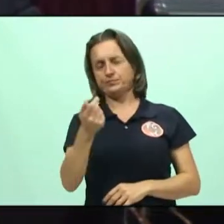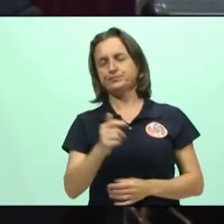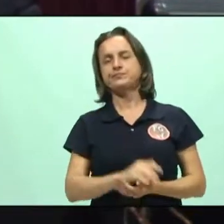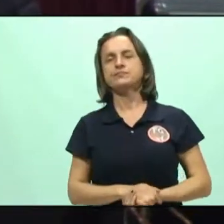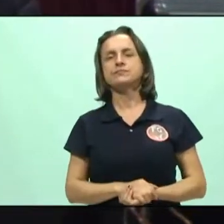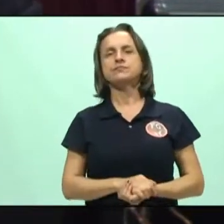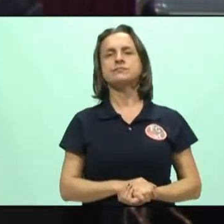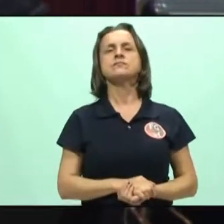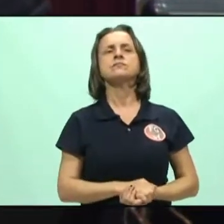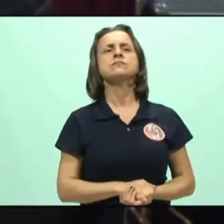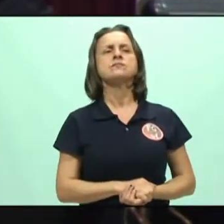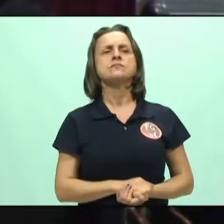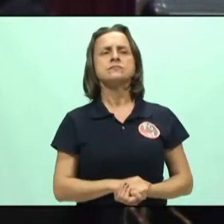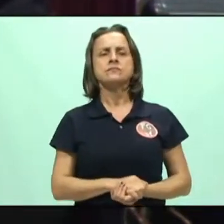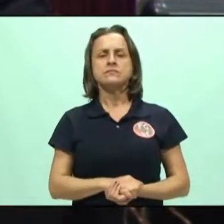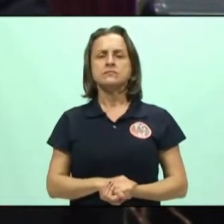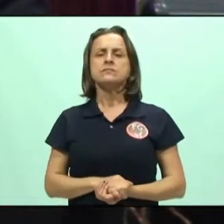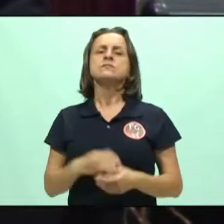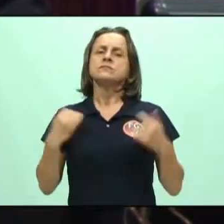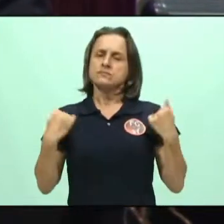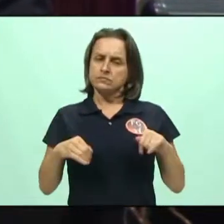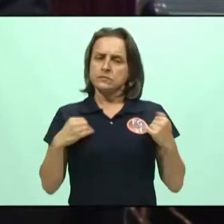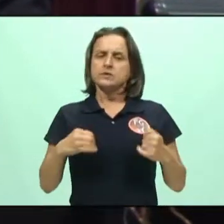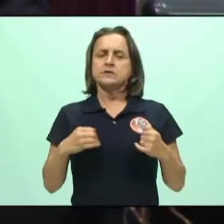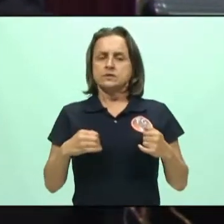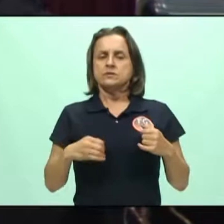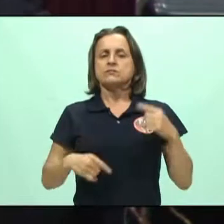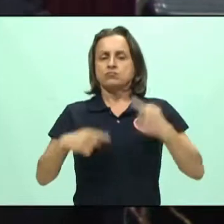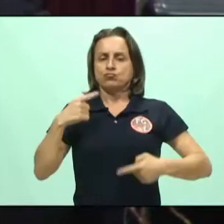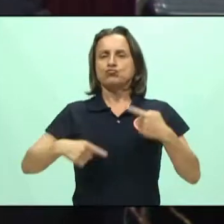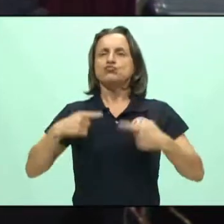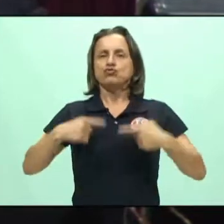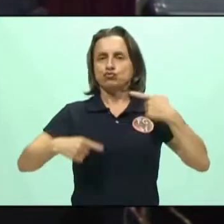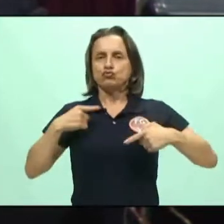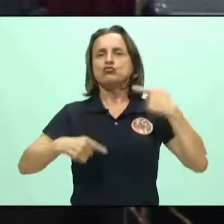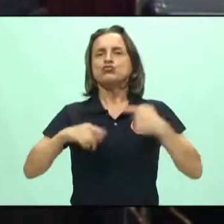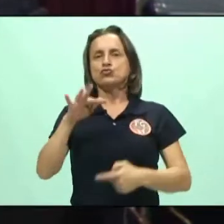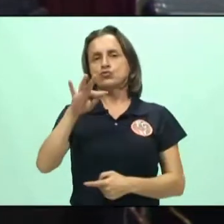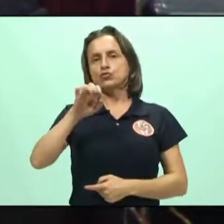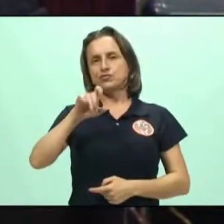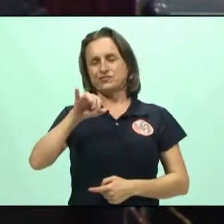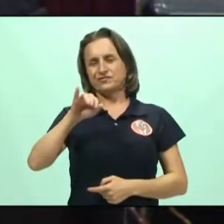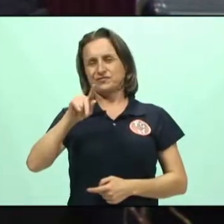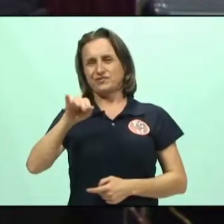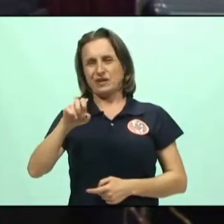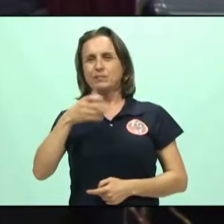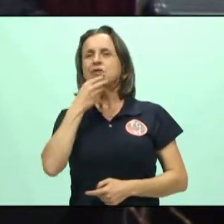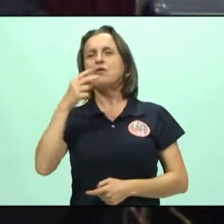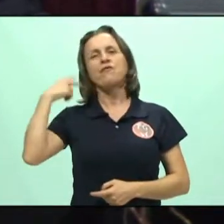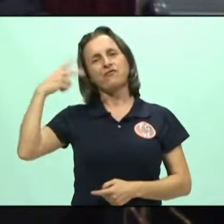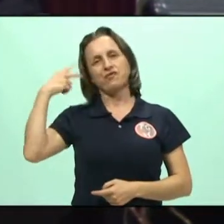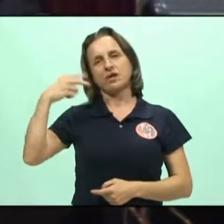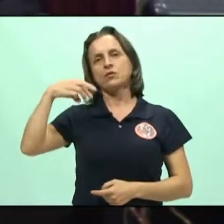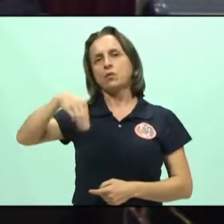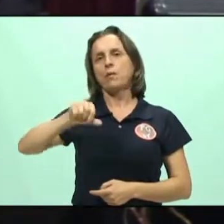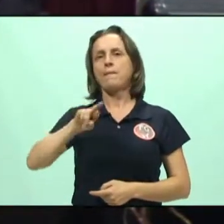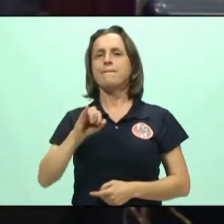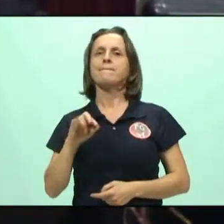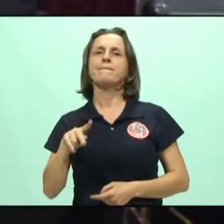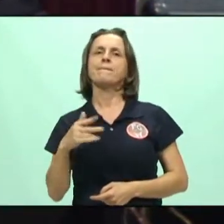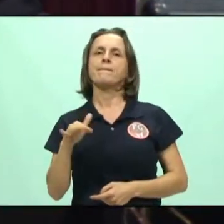fala né é o discurso proferido pelo vereador Fabrício Marinho quando ele toca na questão da fiscalização